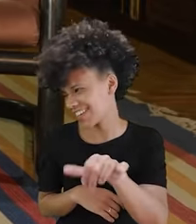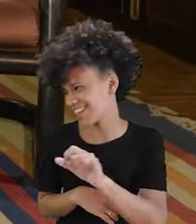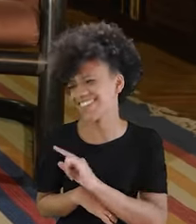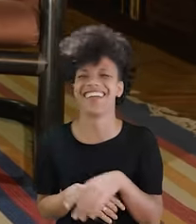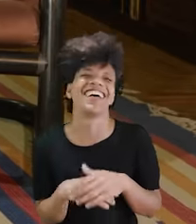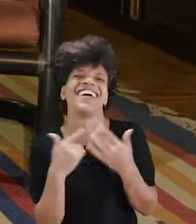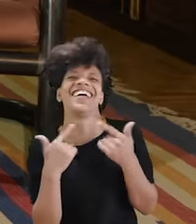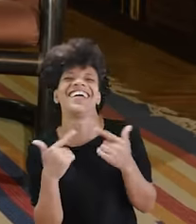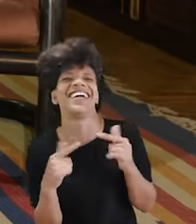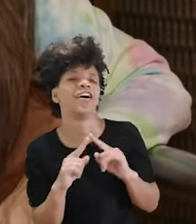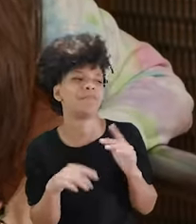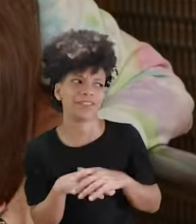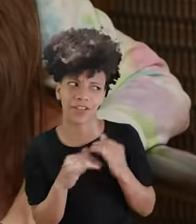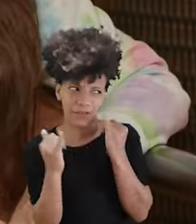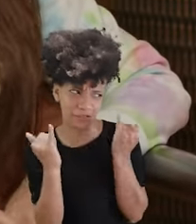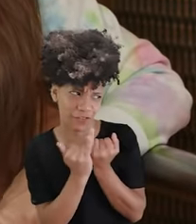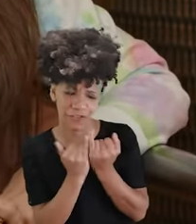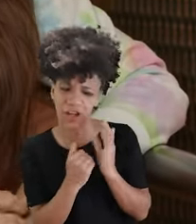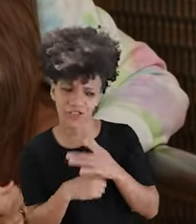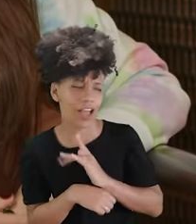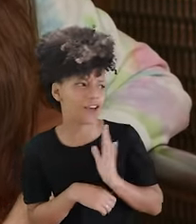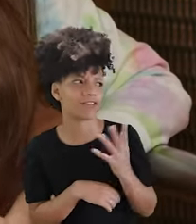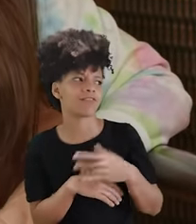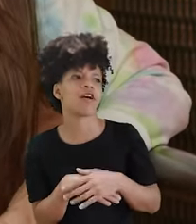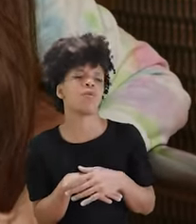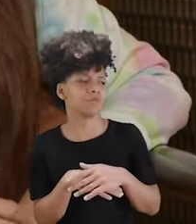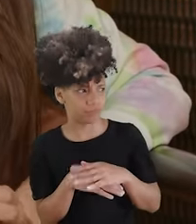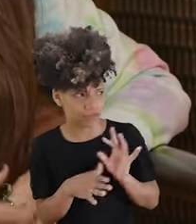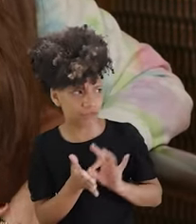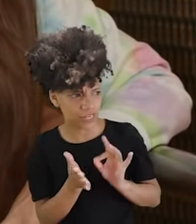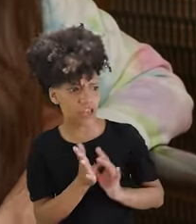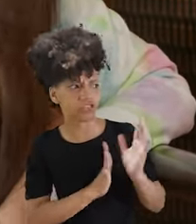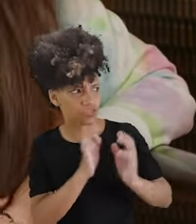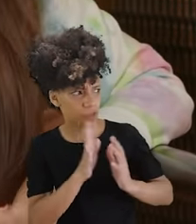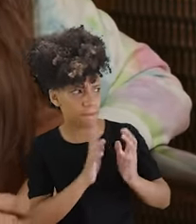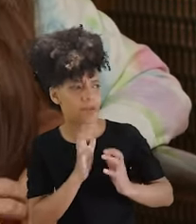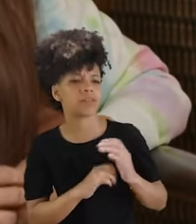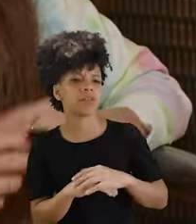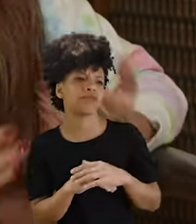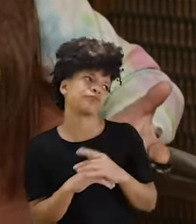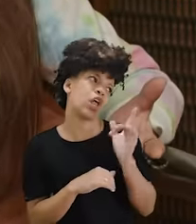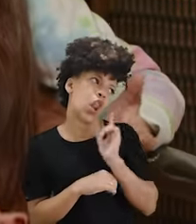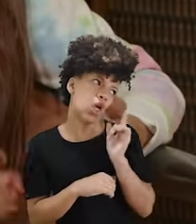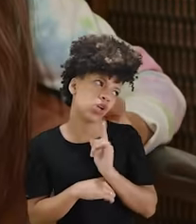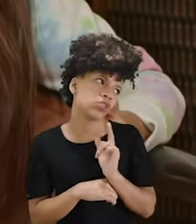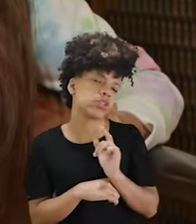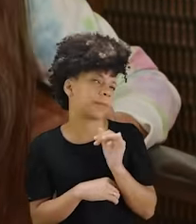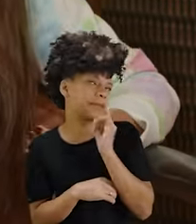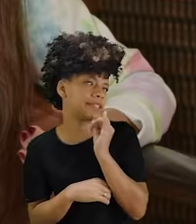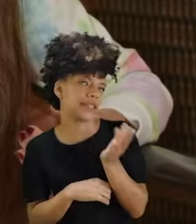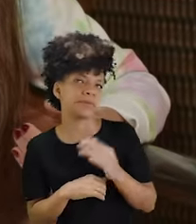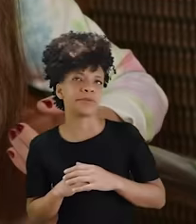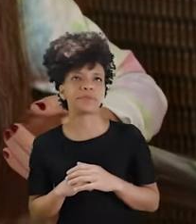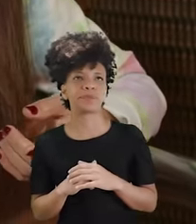Mark aba Frozen já aconteceu uns pegas mesmo de brigas de serem obviamente